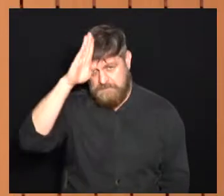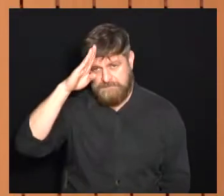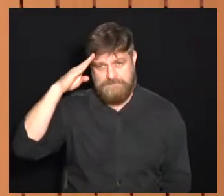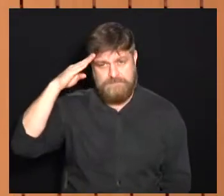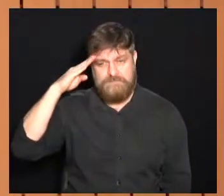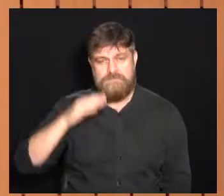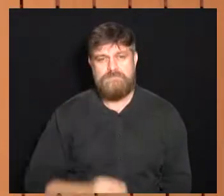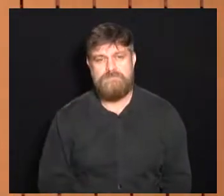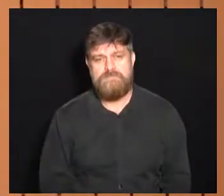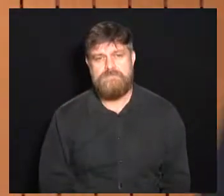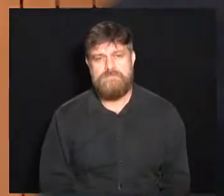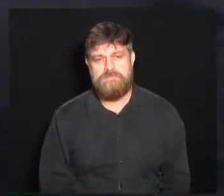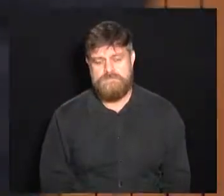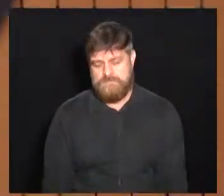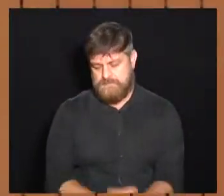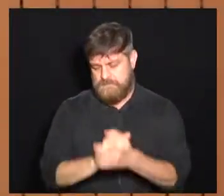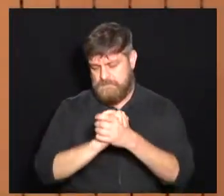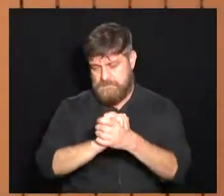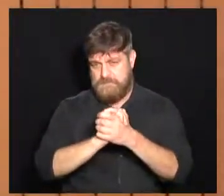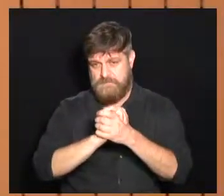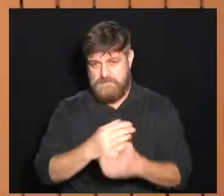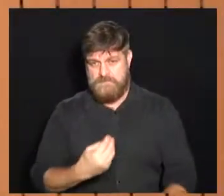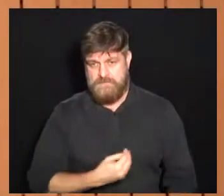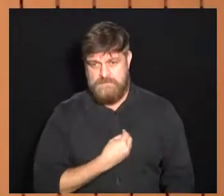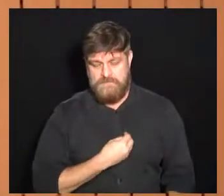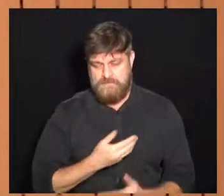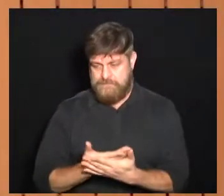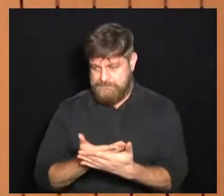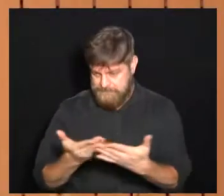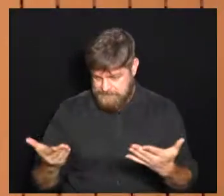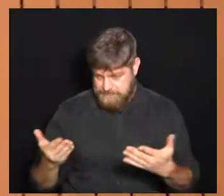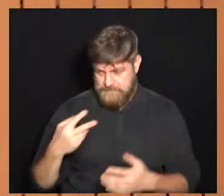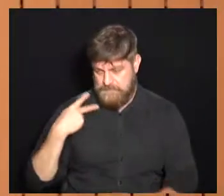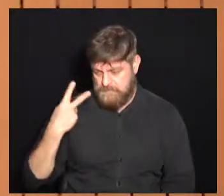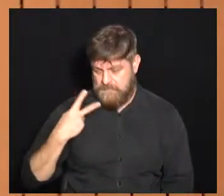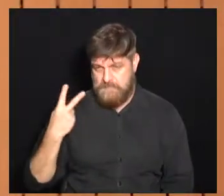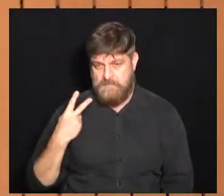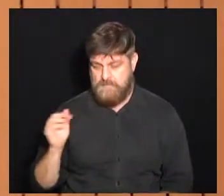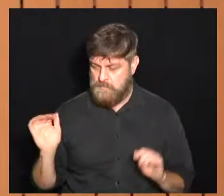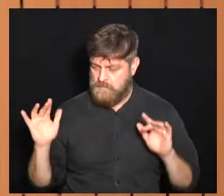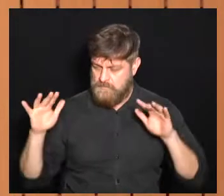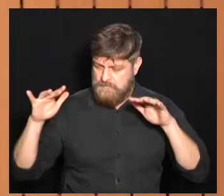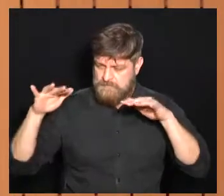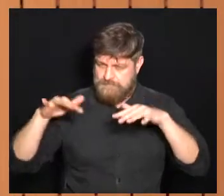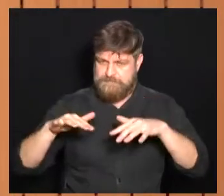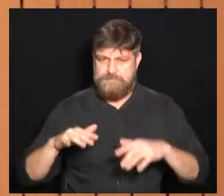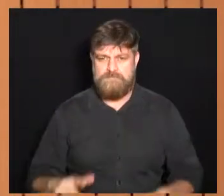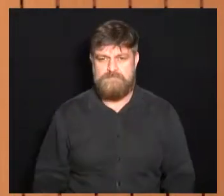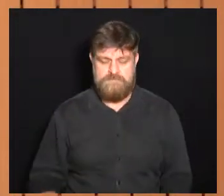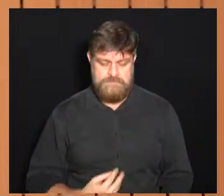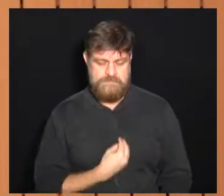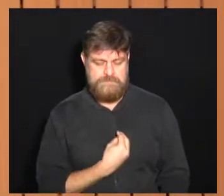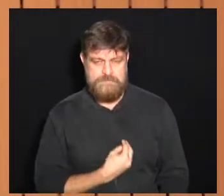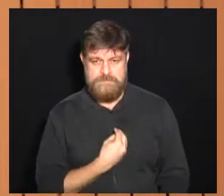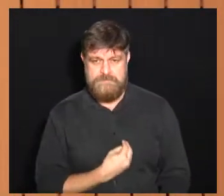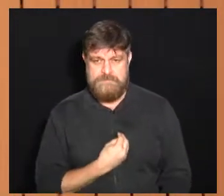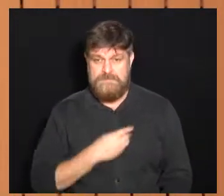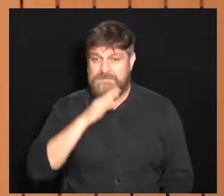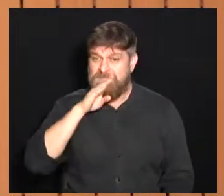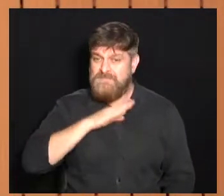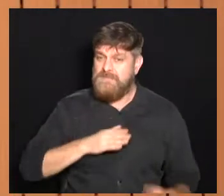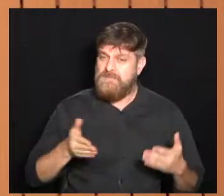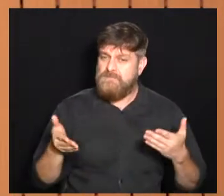Tourinho. Parabenizar também a presença de todos os vereadores, de uma forma muito ativa, estão presentes nessa